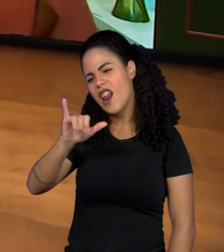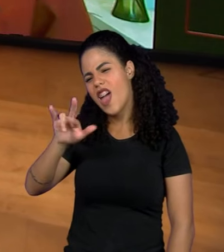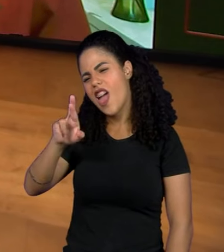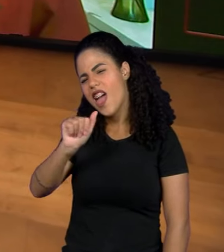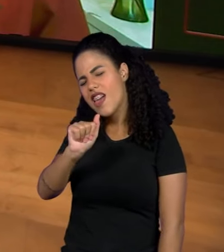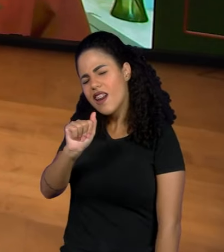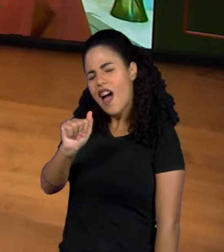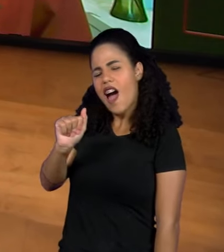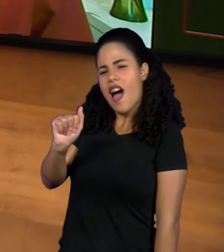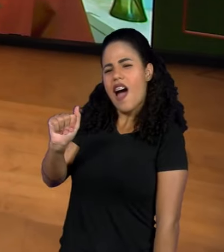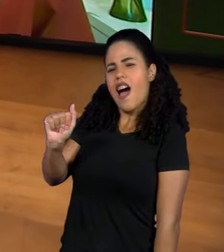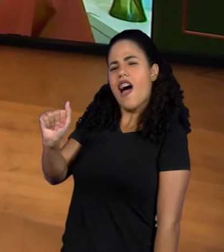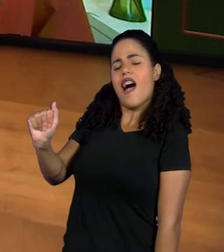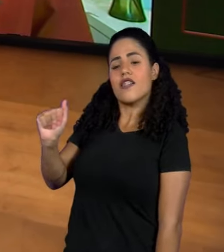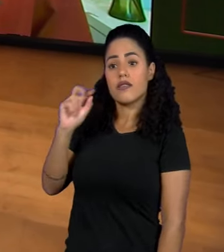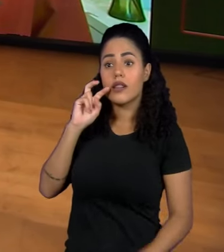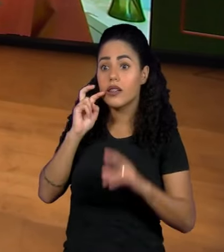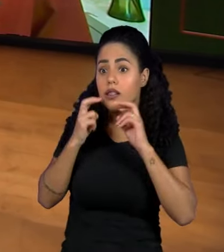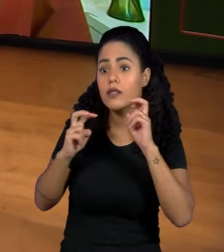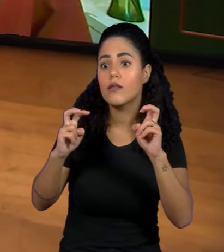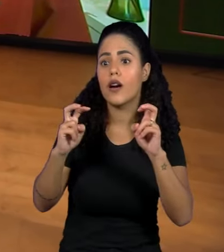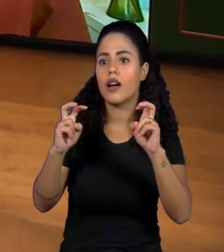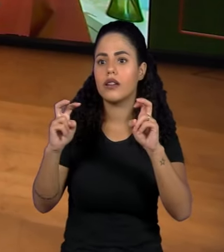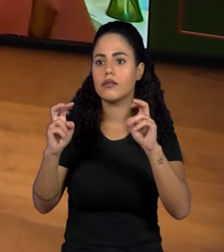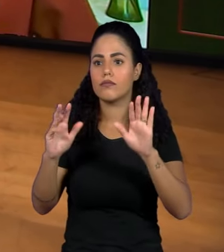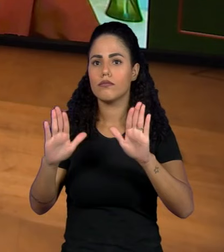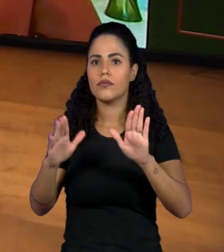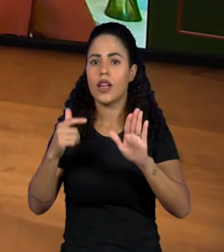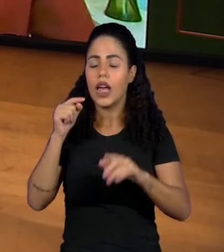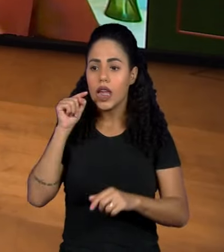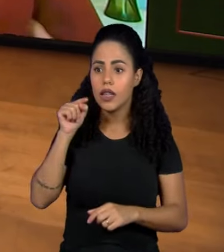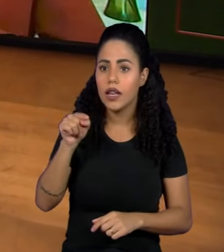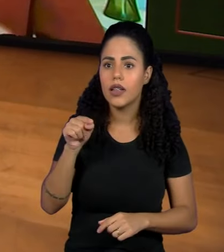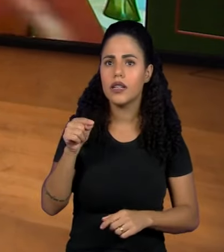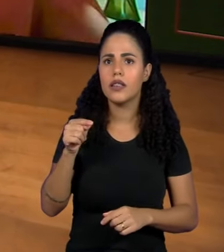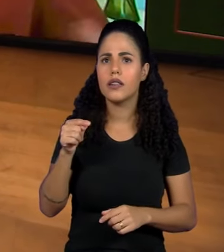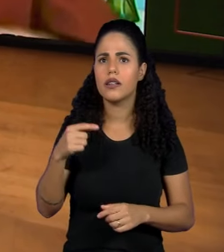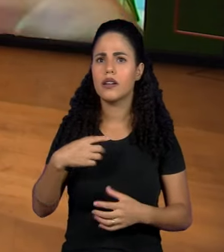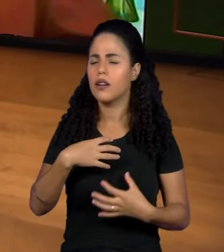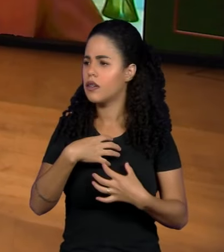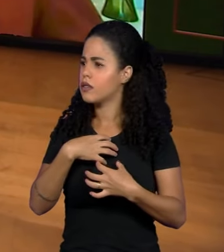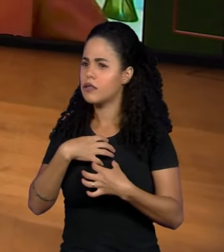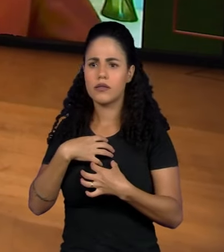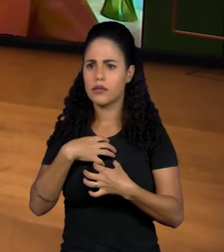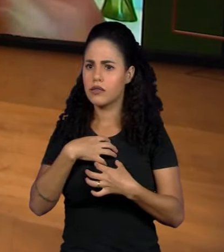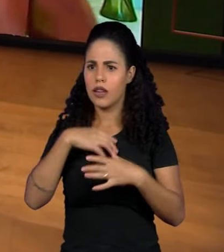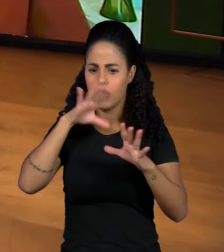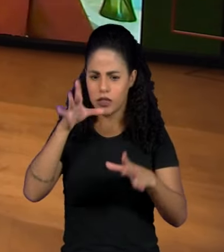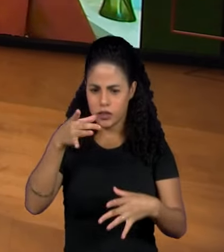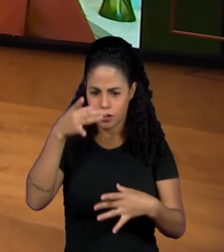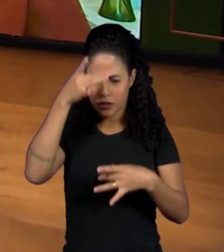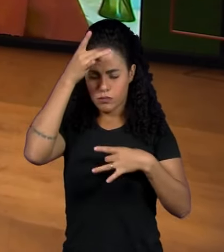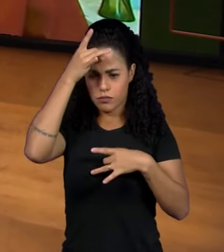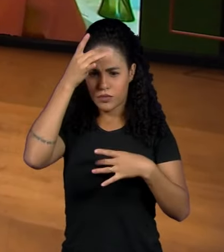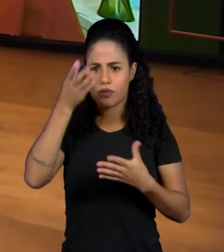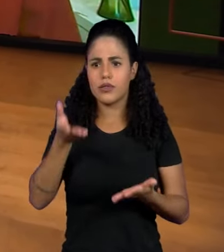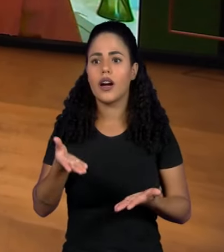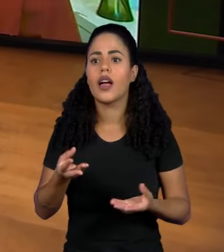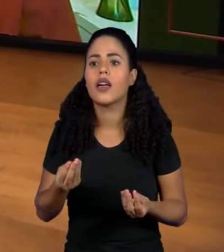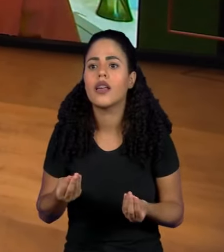um tiro e tal. E ele incorporou esse negócio. Agora, cuidado,